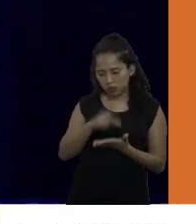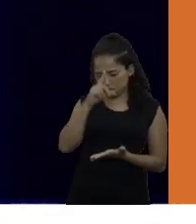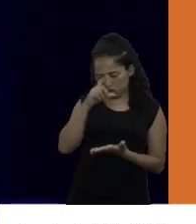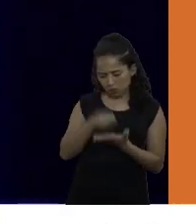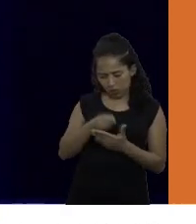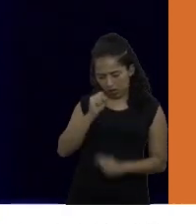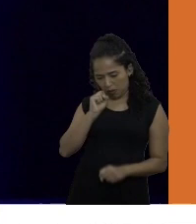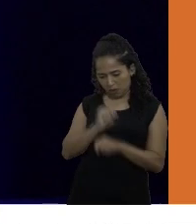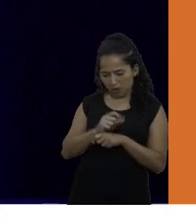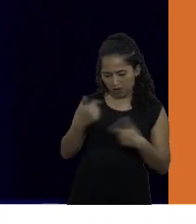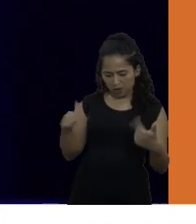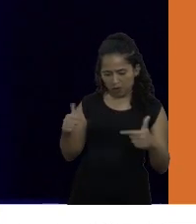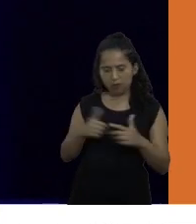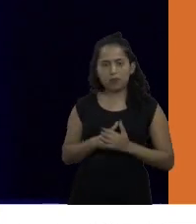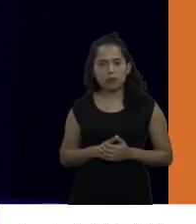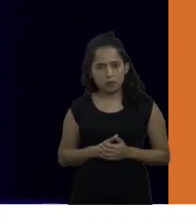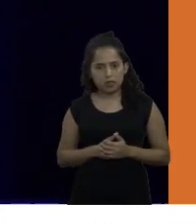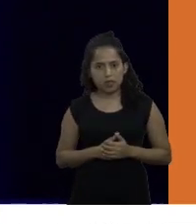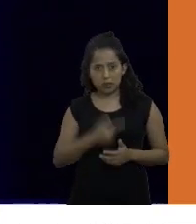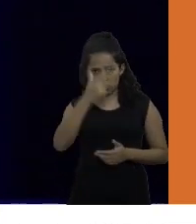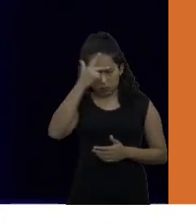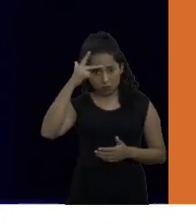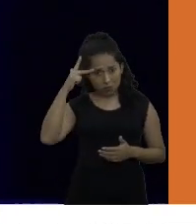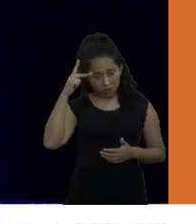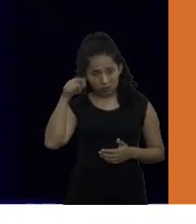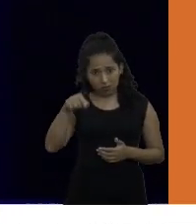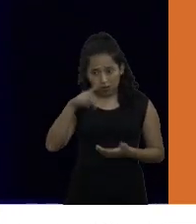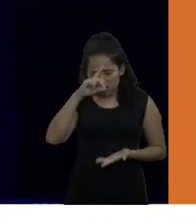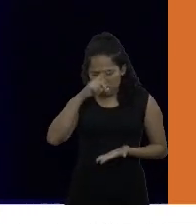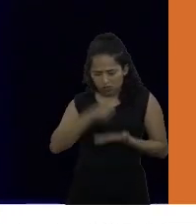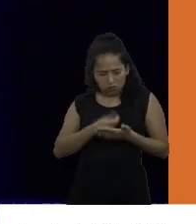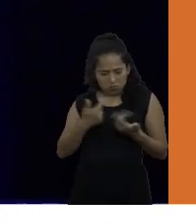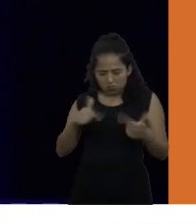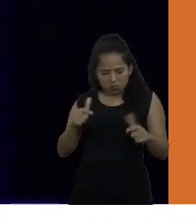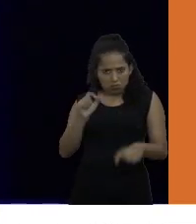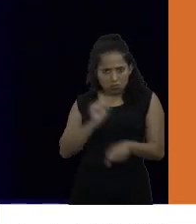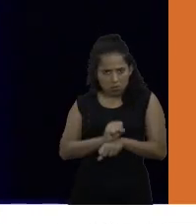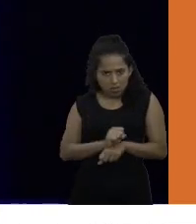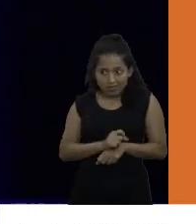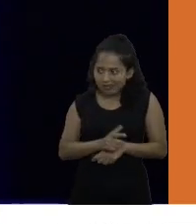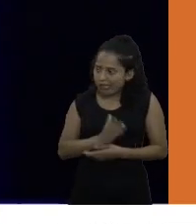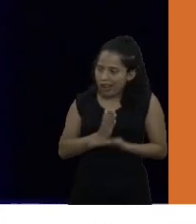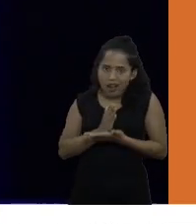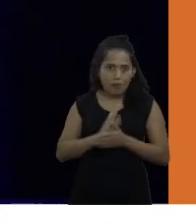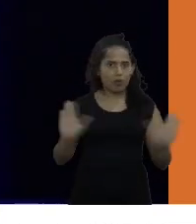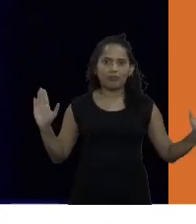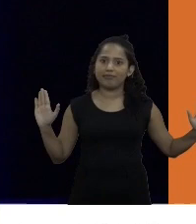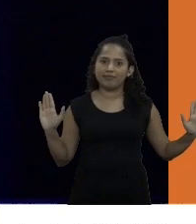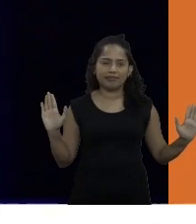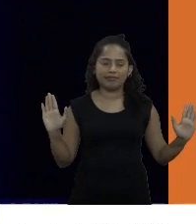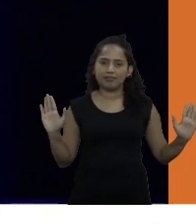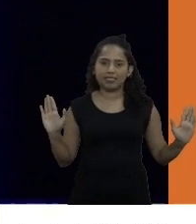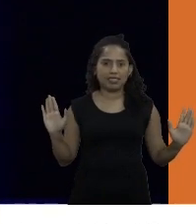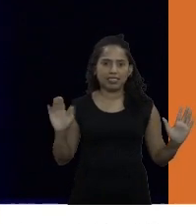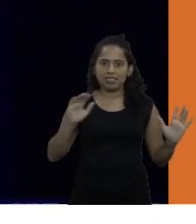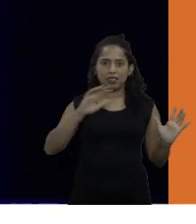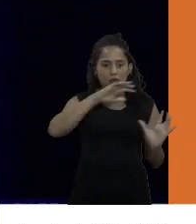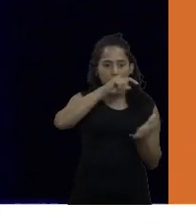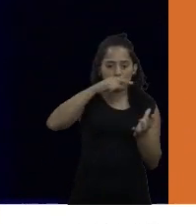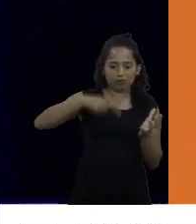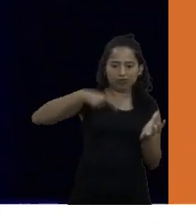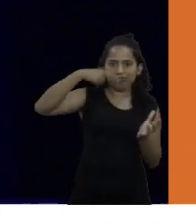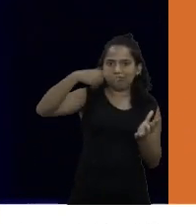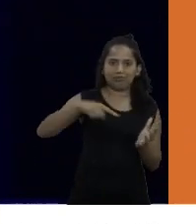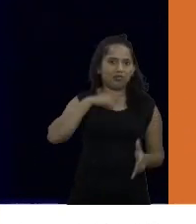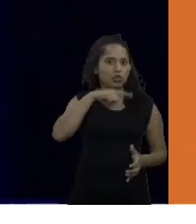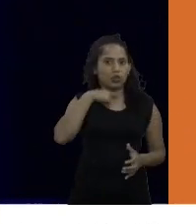vai trabalhar mais, e as pessoas decidirem que não vão trabalhar mais, acabou. A máquina não gira, as coisas